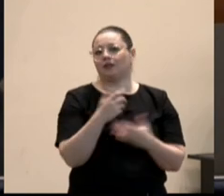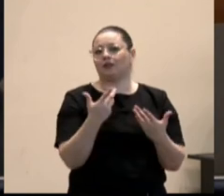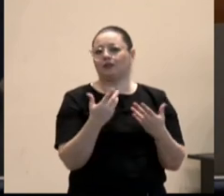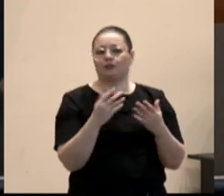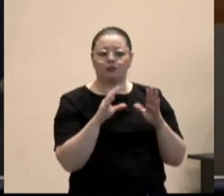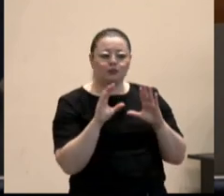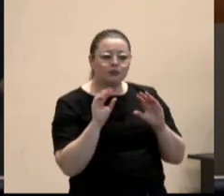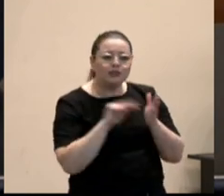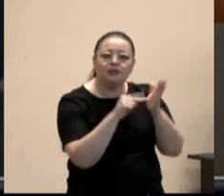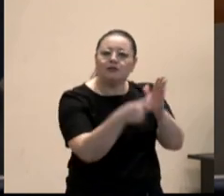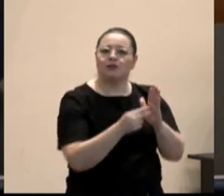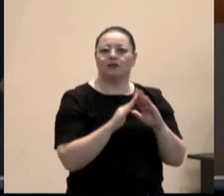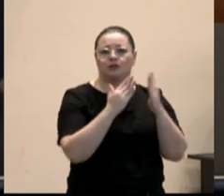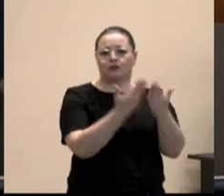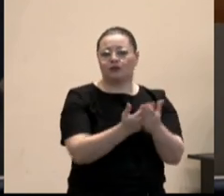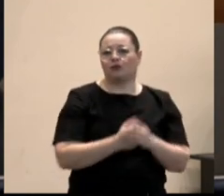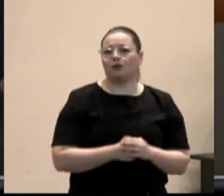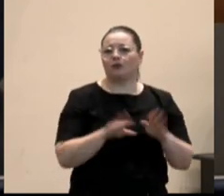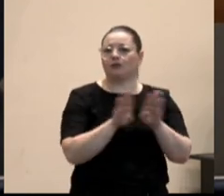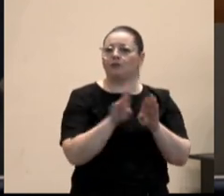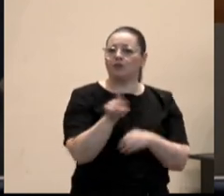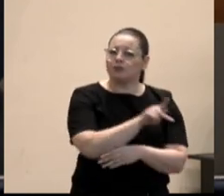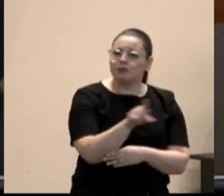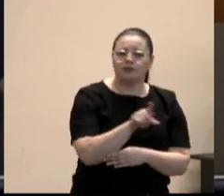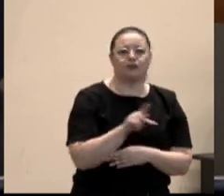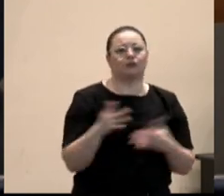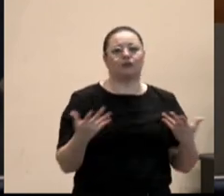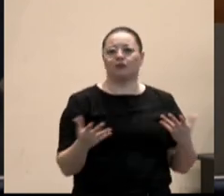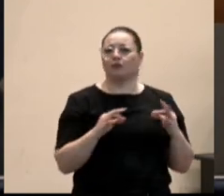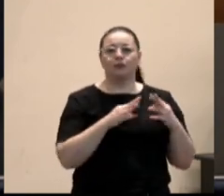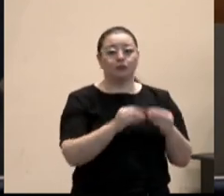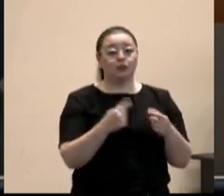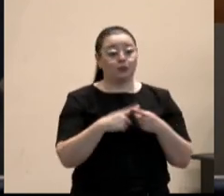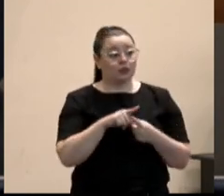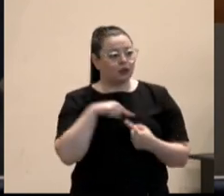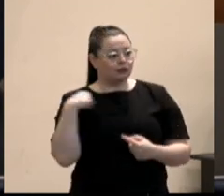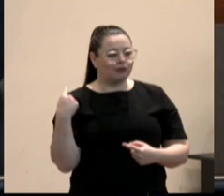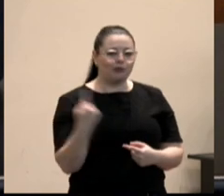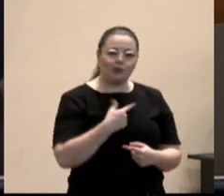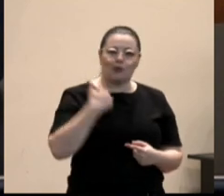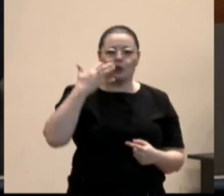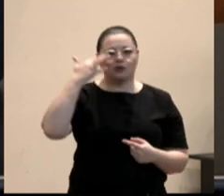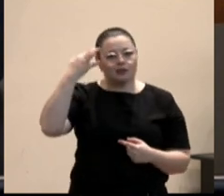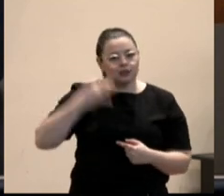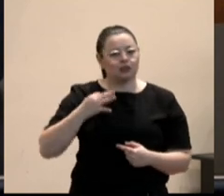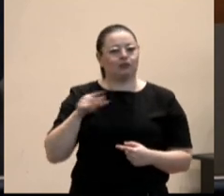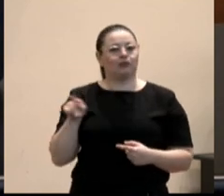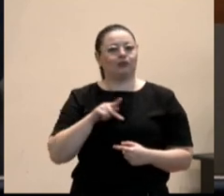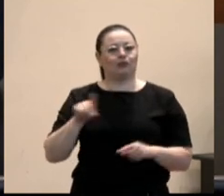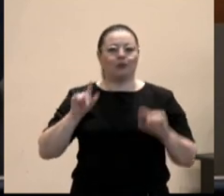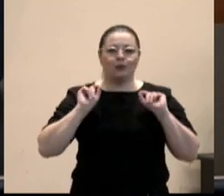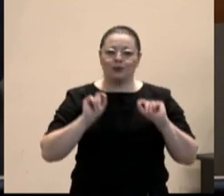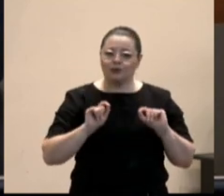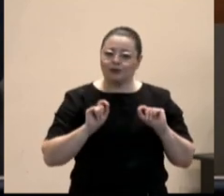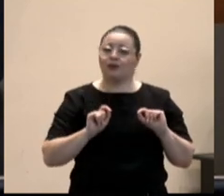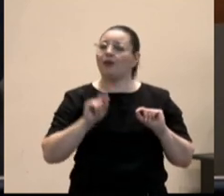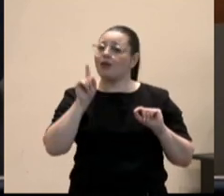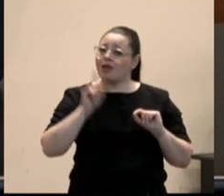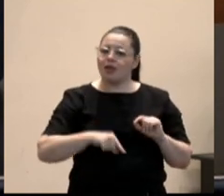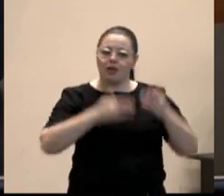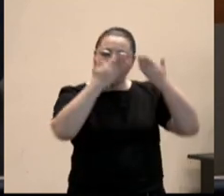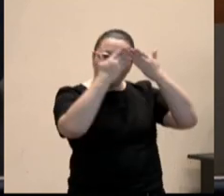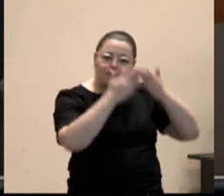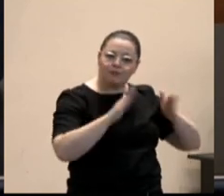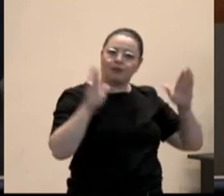escola, na concepção de professor, porque na nossa concepção entendida de professor, é uma concepção ampliada.